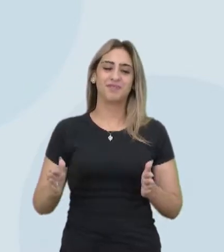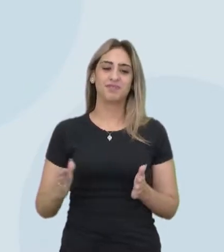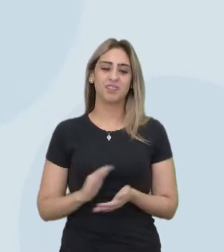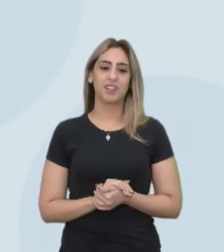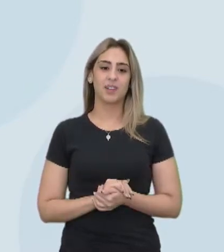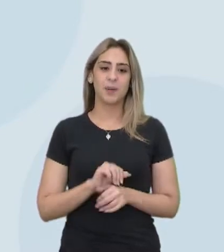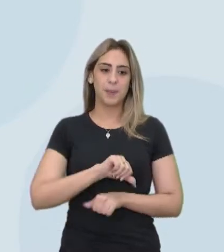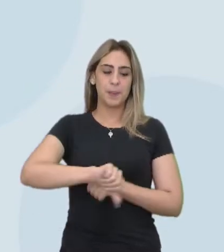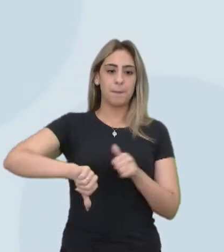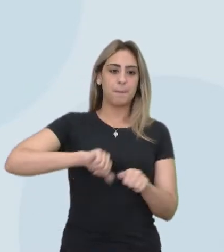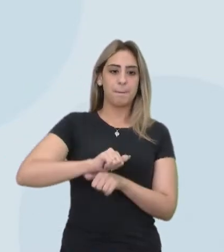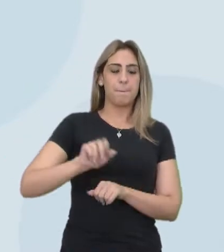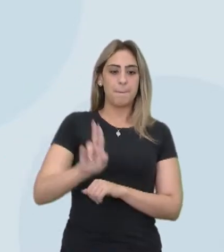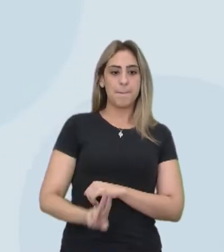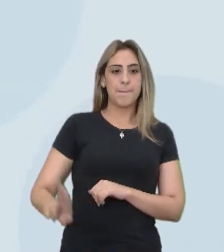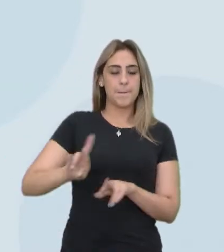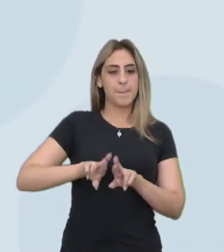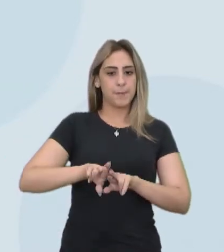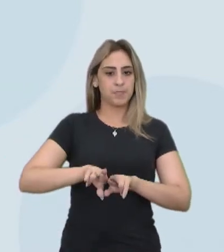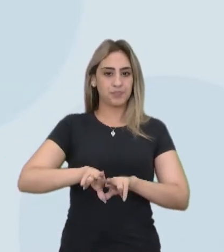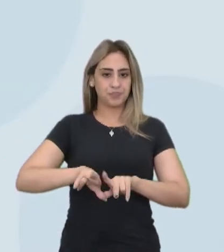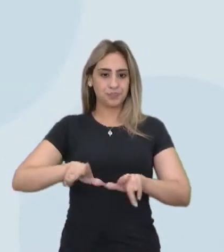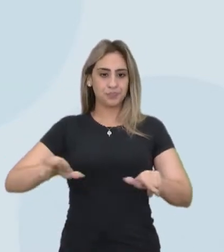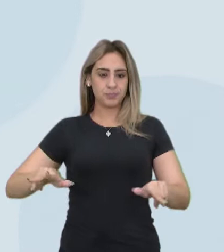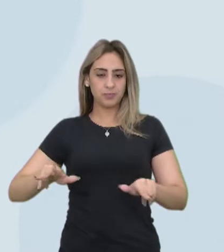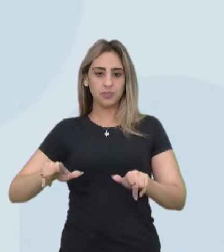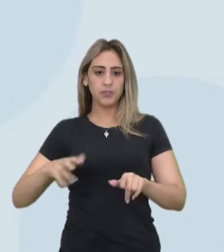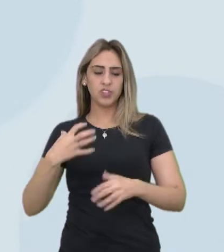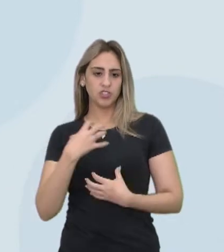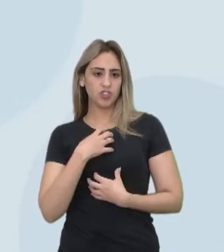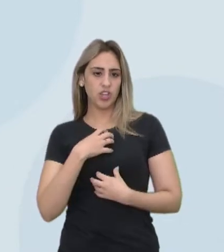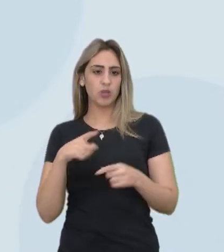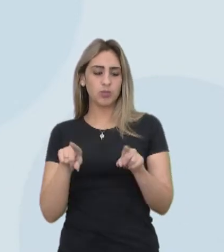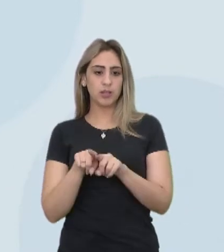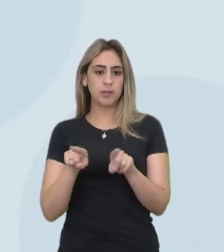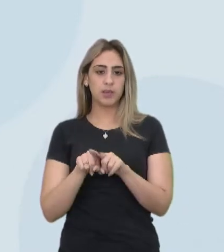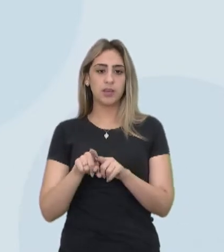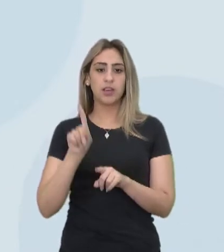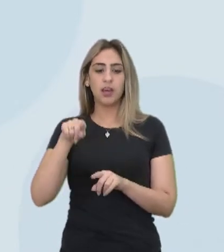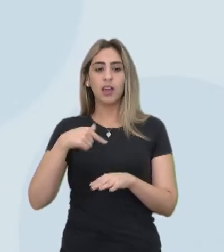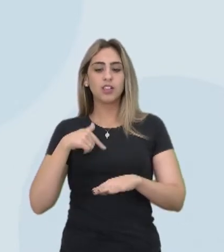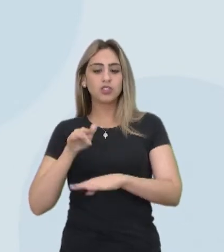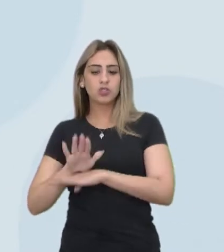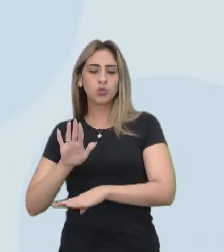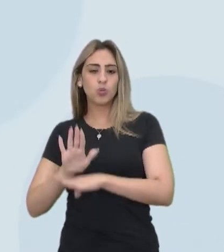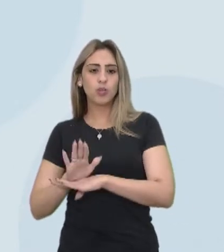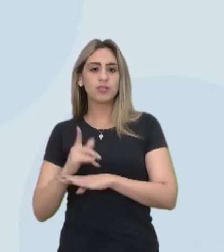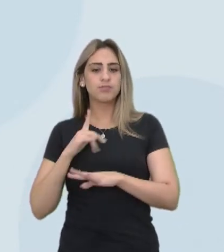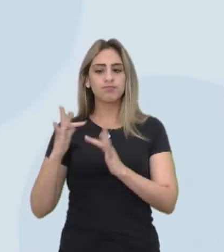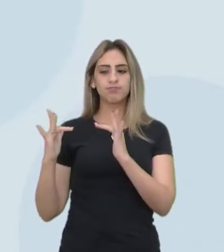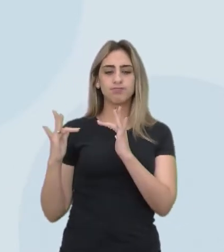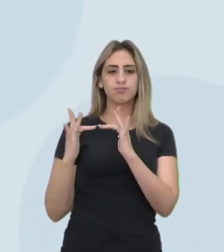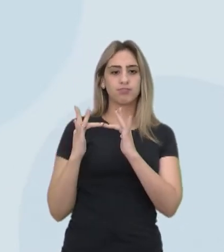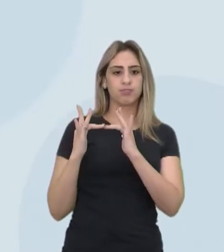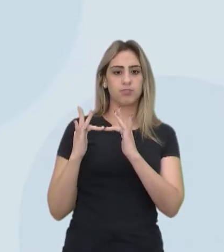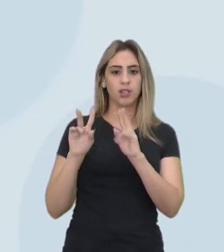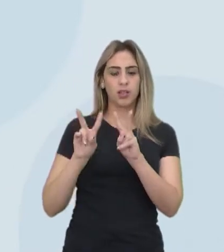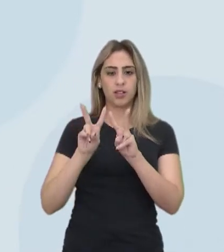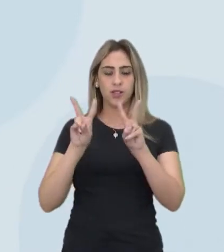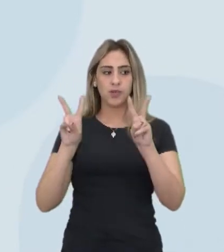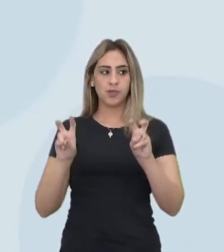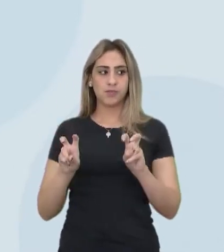acaba tendo que utilizar aí vários tipos de ferramentas e sempre ferramentas bastante ligadas à